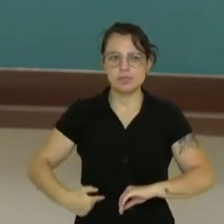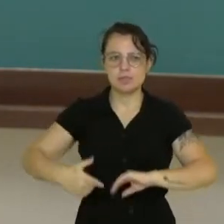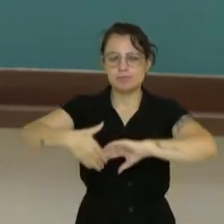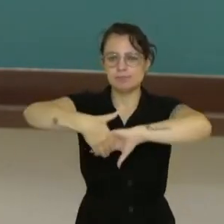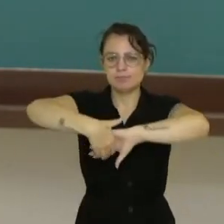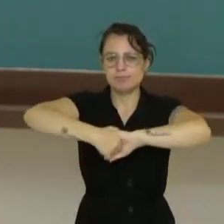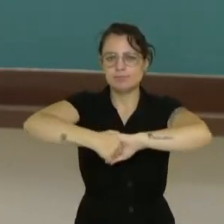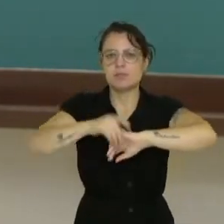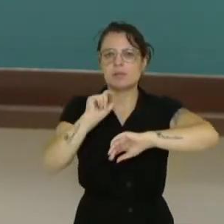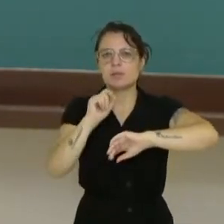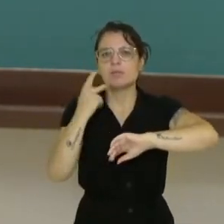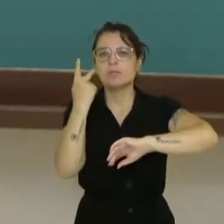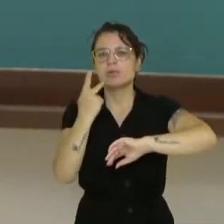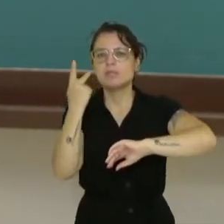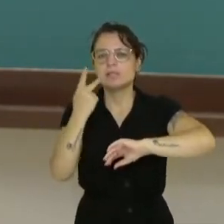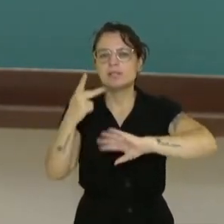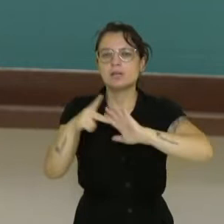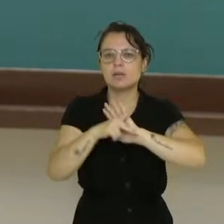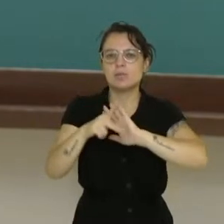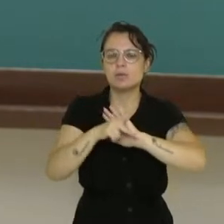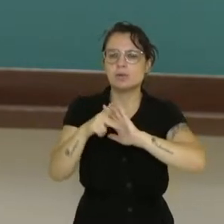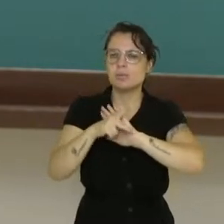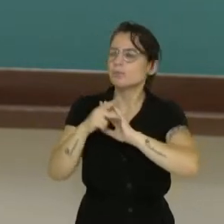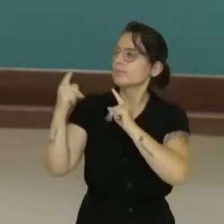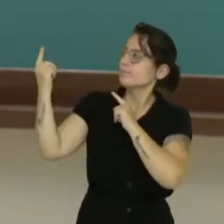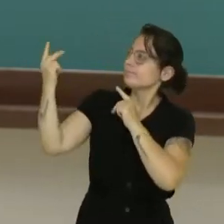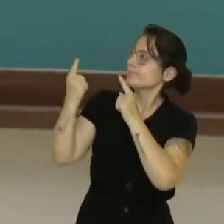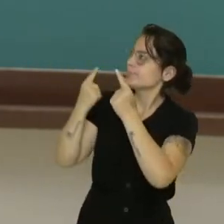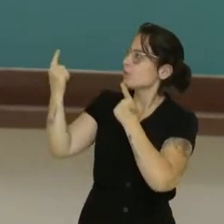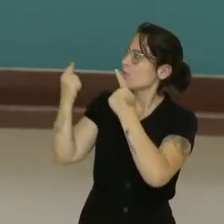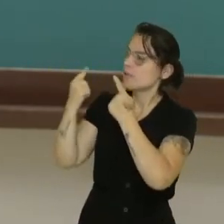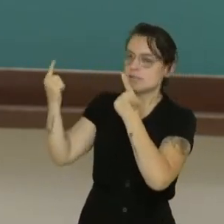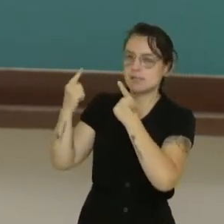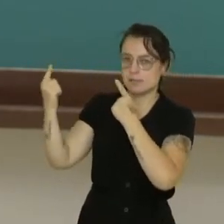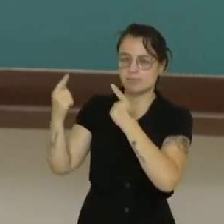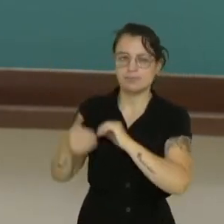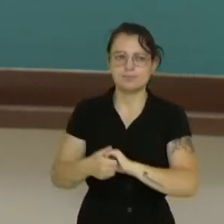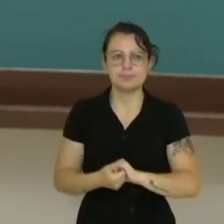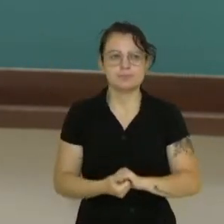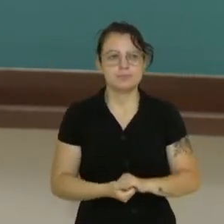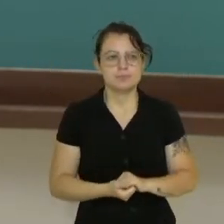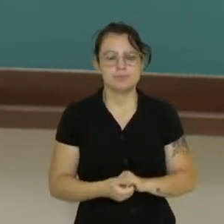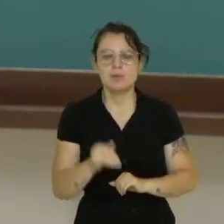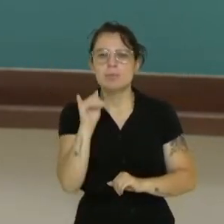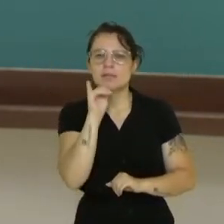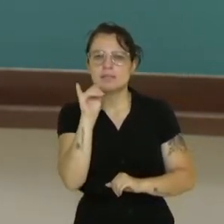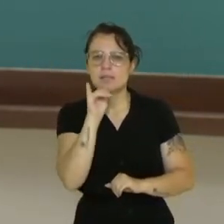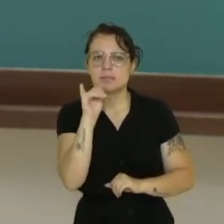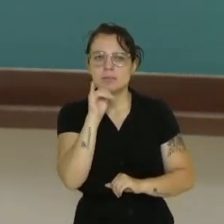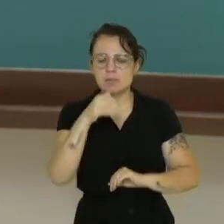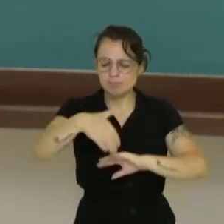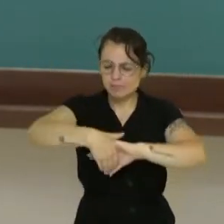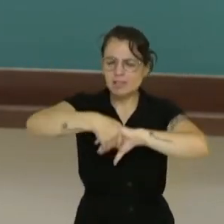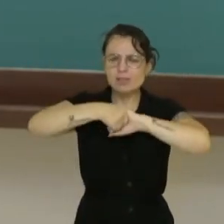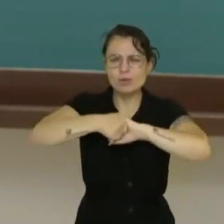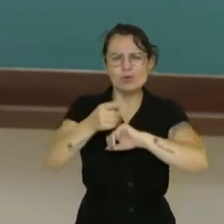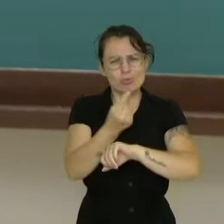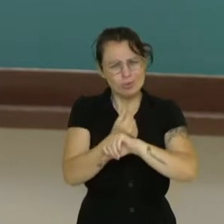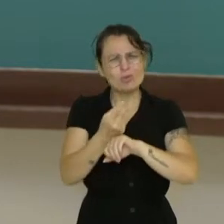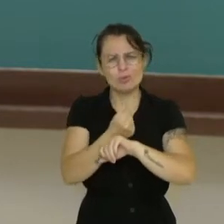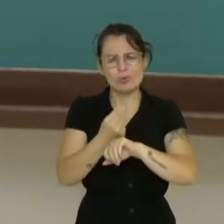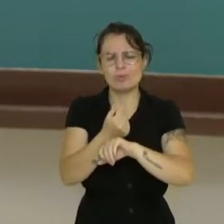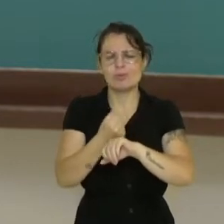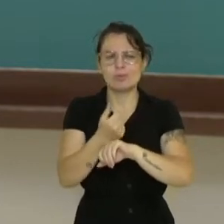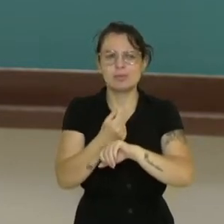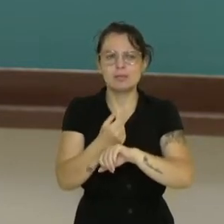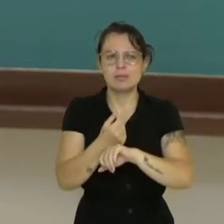às políticas internacionais tratadas entre esses países, Como, por exemplo, acordos econômicos mesmo.